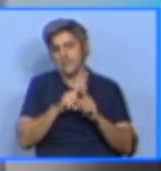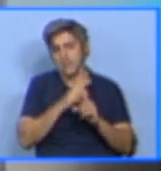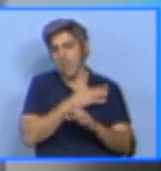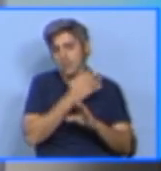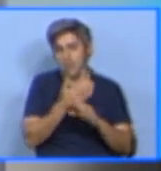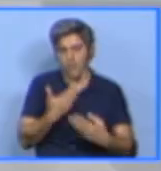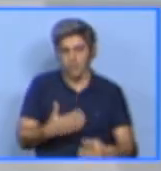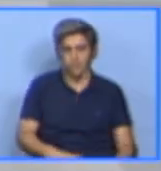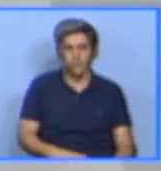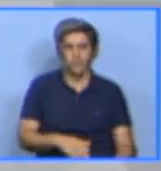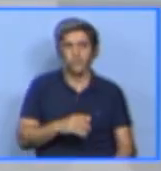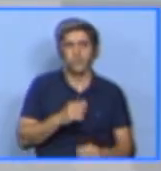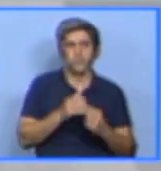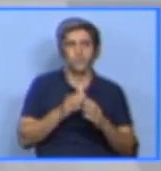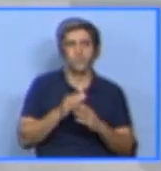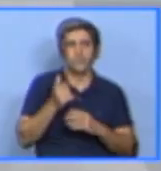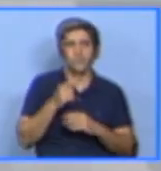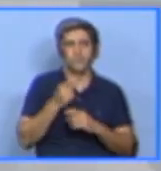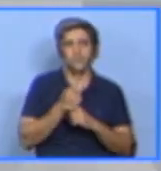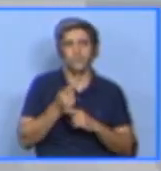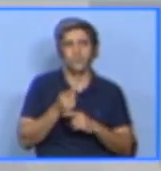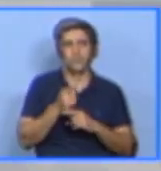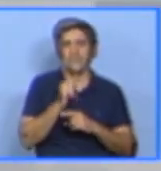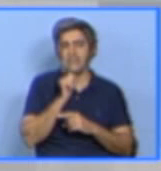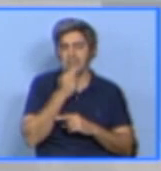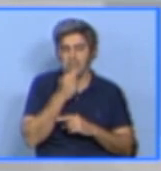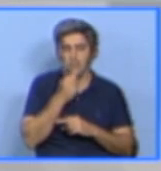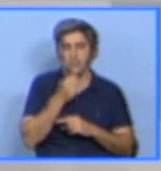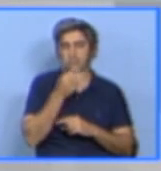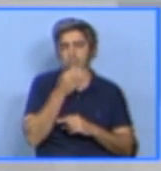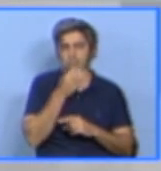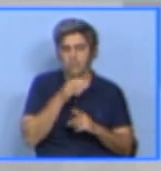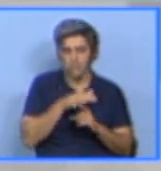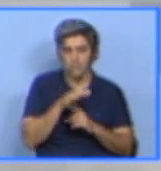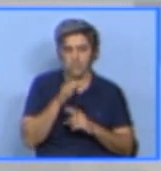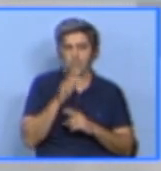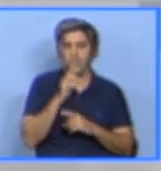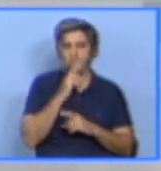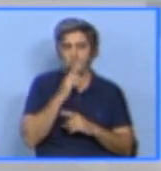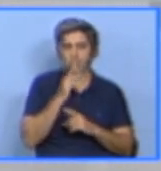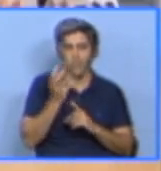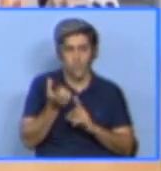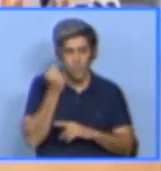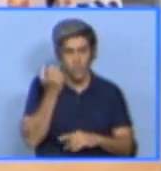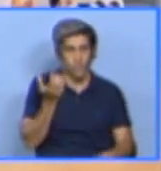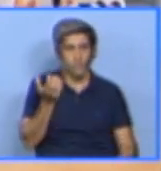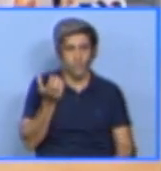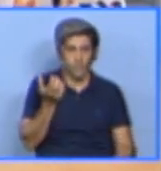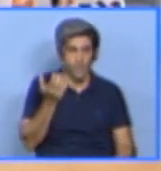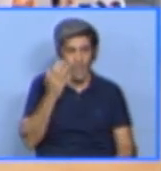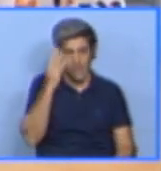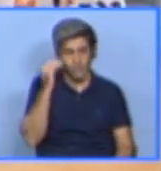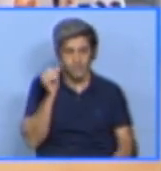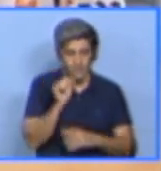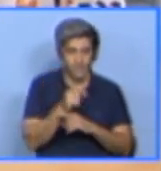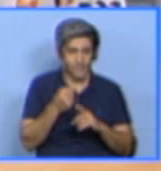dias de hoje. Sobretudo porque o segredo e a profecia de Fátima sobre a Rússia cumpriu-se. Acho que sim,